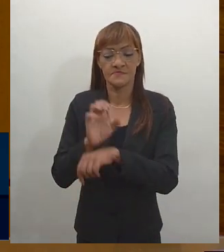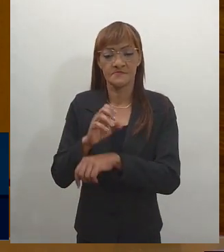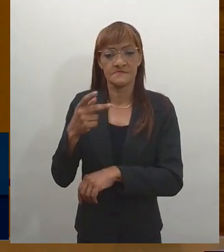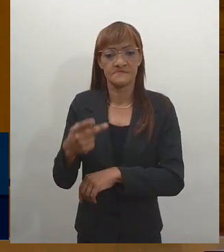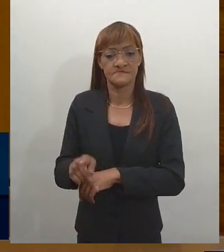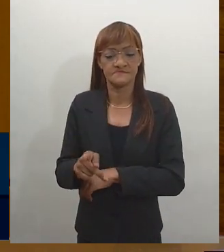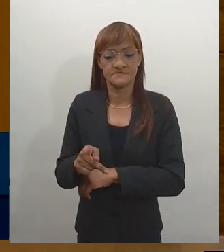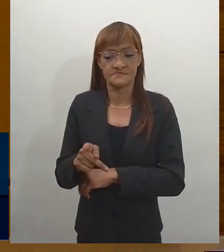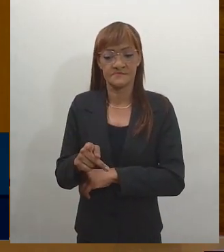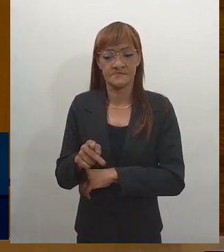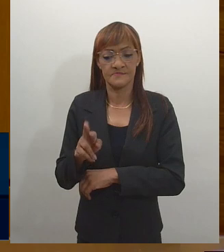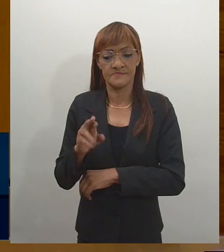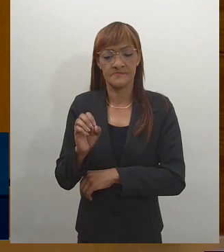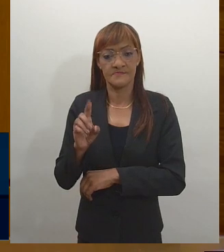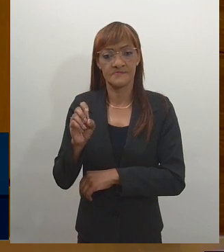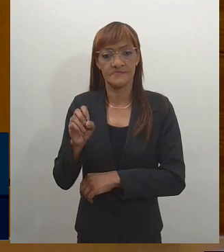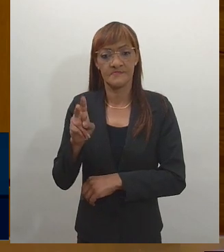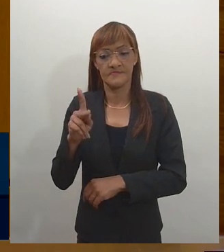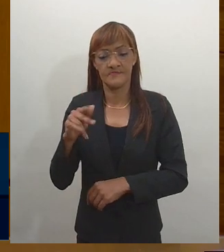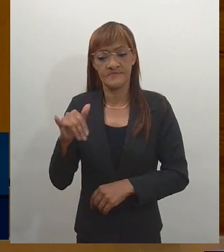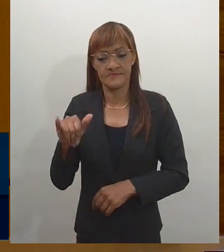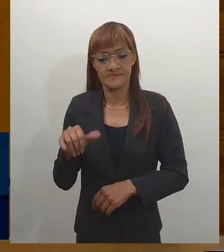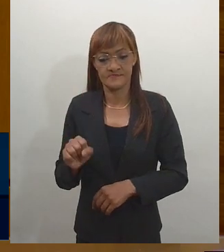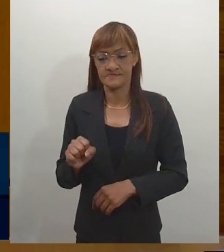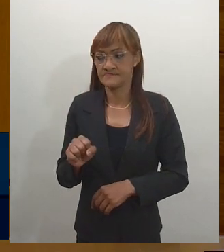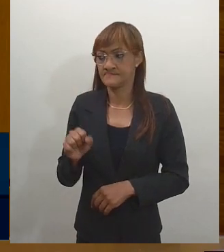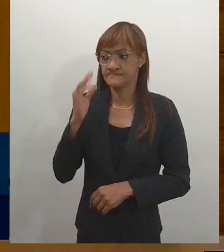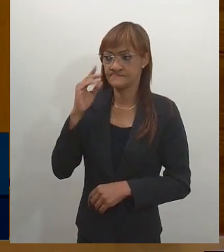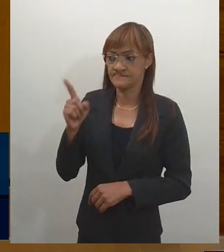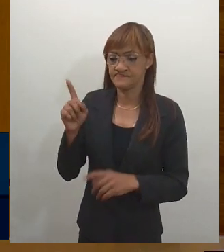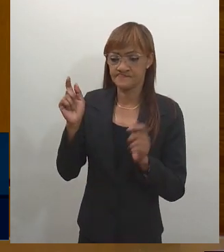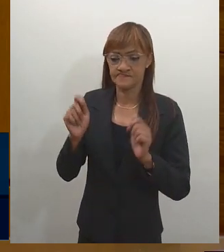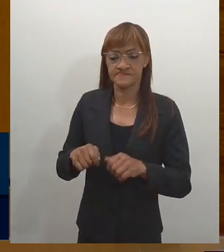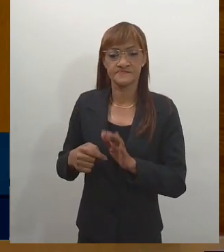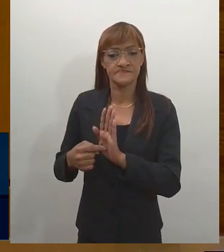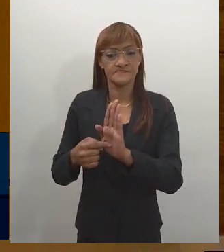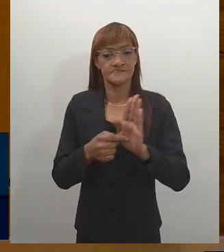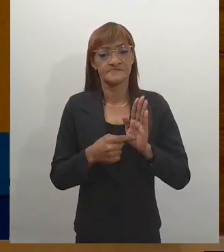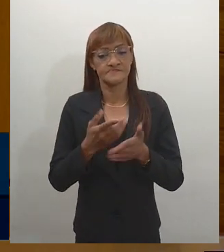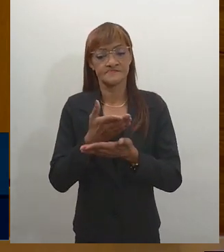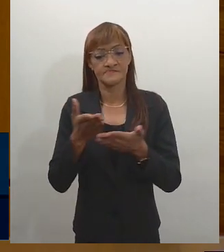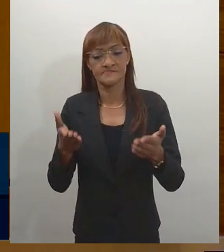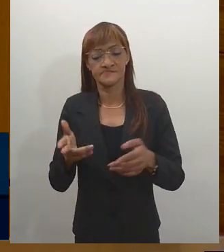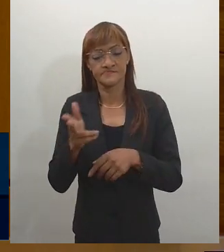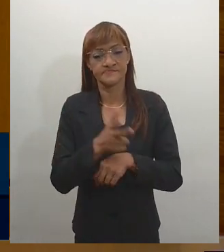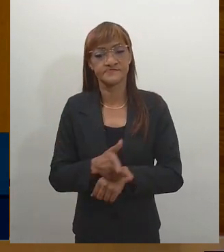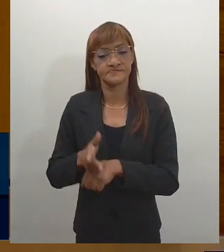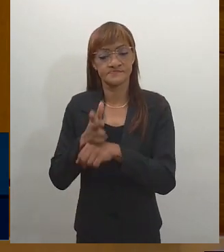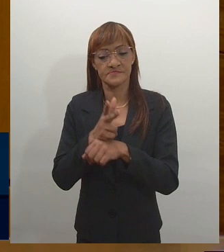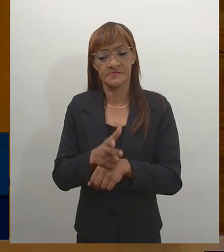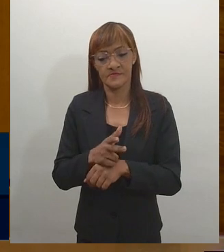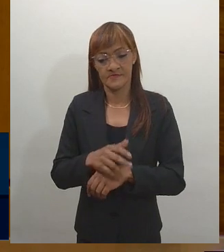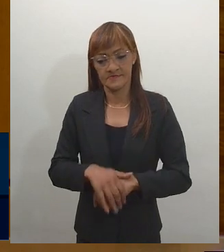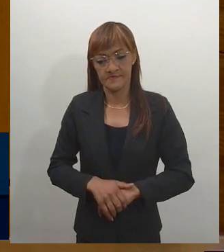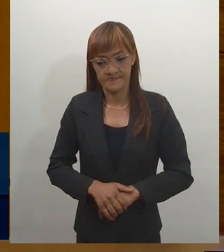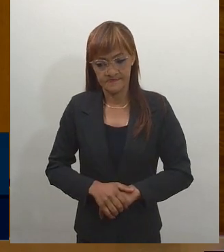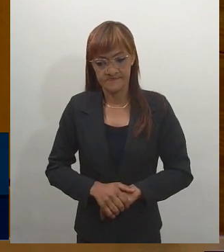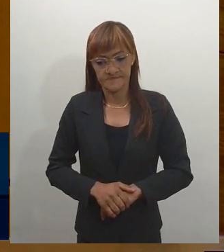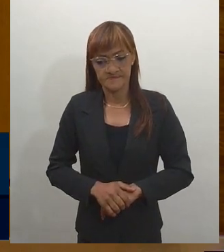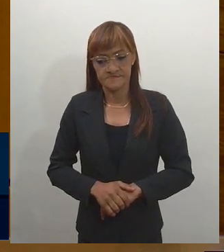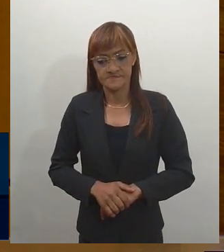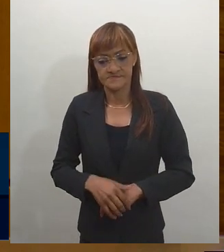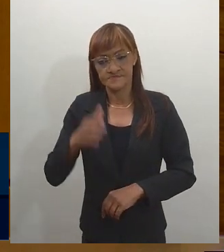aqui, não sei se foi possível, apresentar um vídeo dessas imagens. Agradeço aí, que vai ter a legenda,